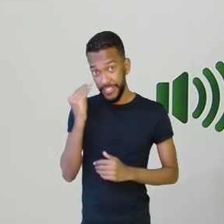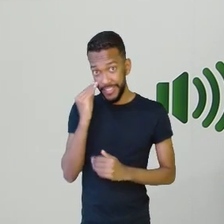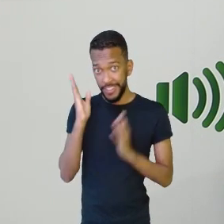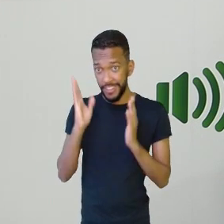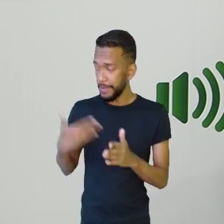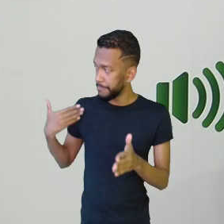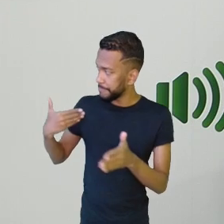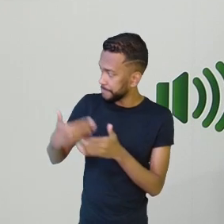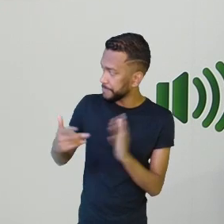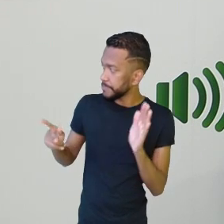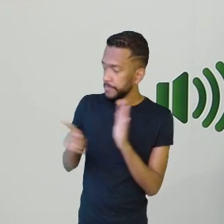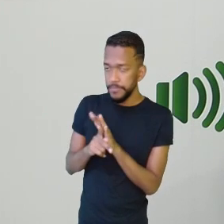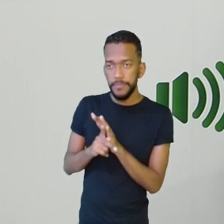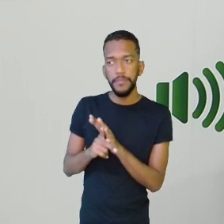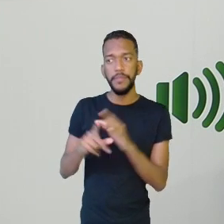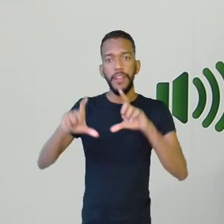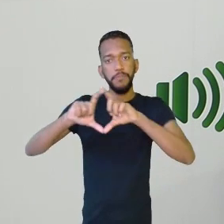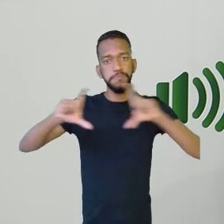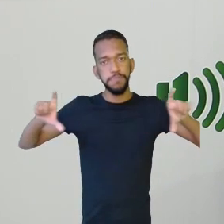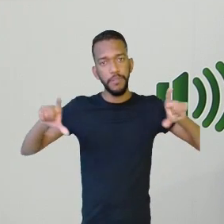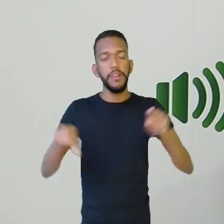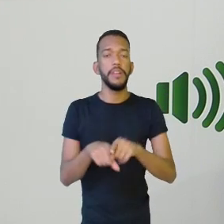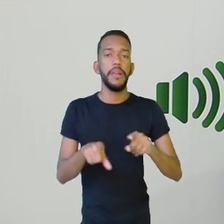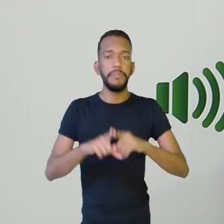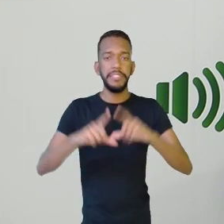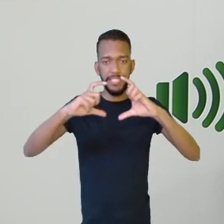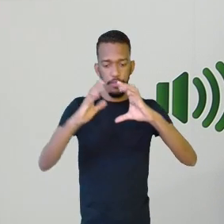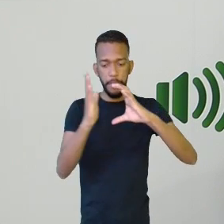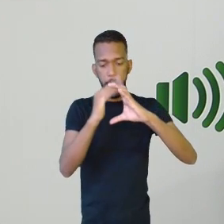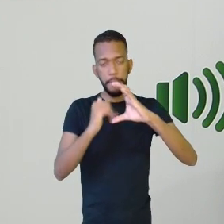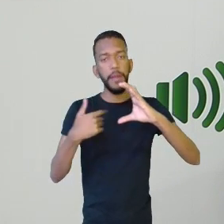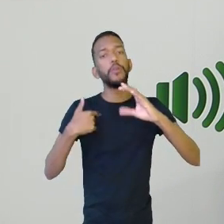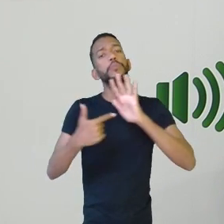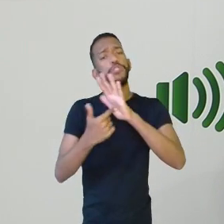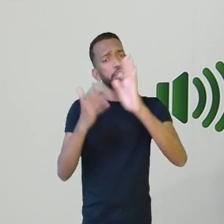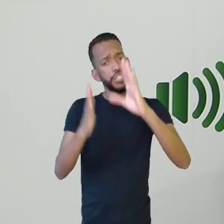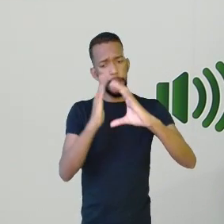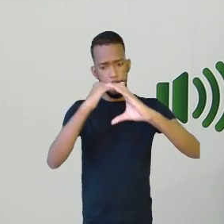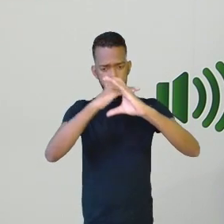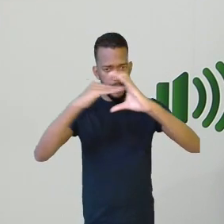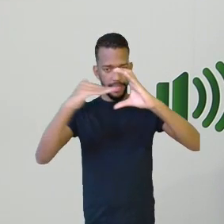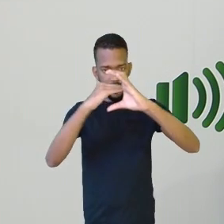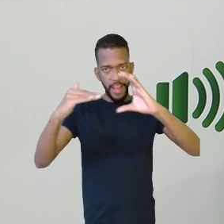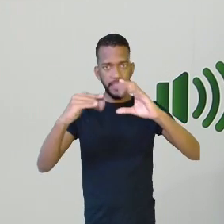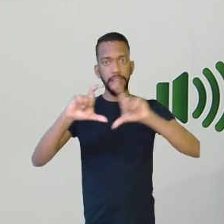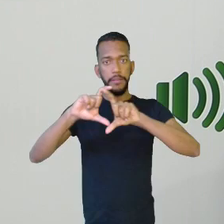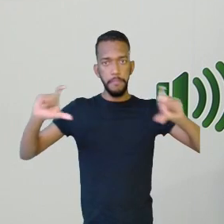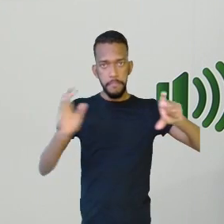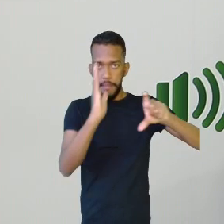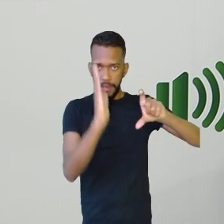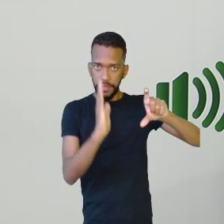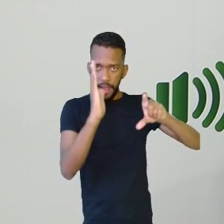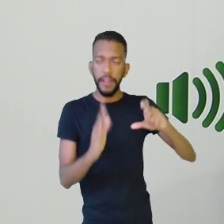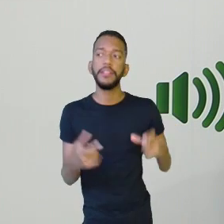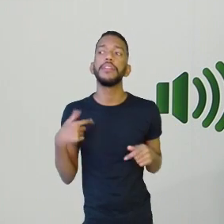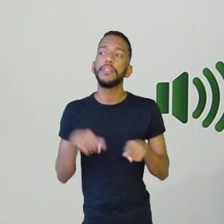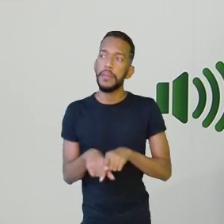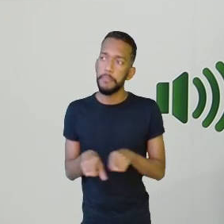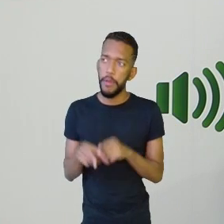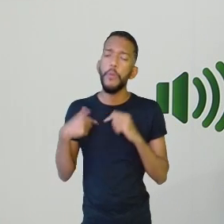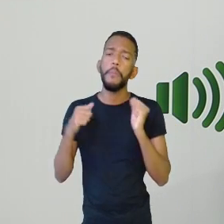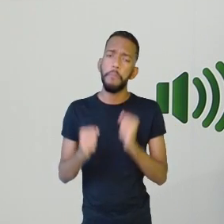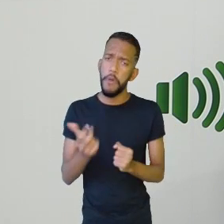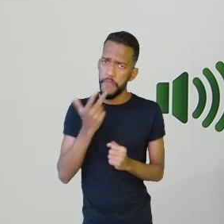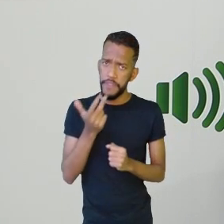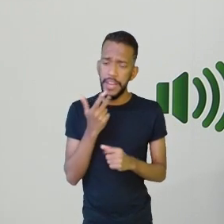tanto no retângulo como no círculo, o meio é a metade. Então, 5 décimos eu posso